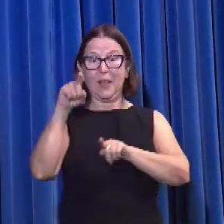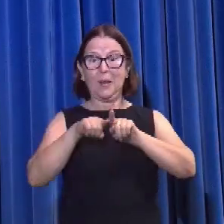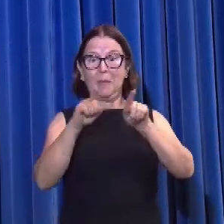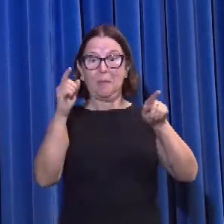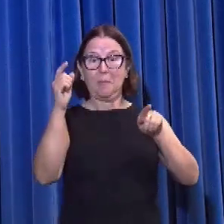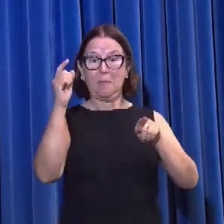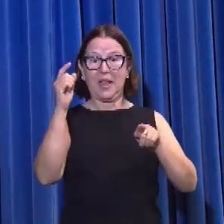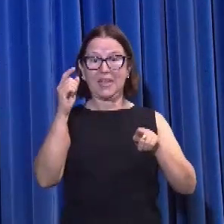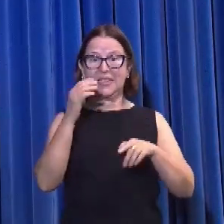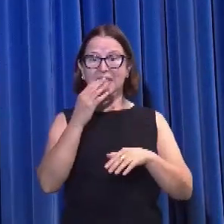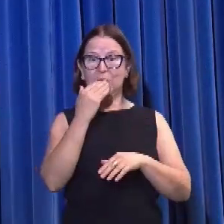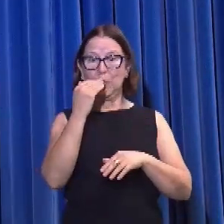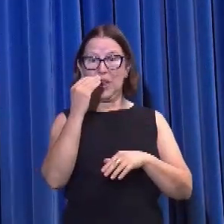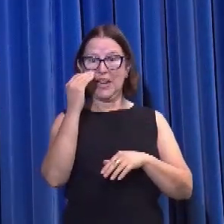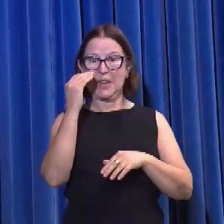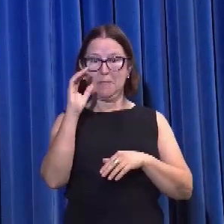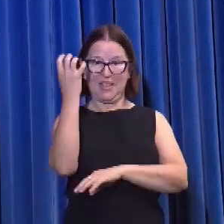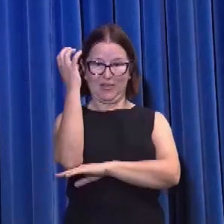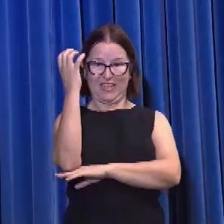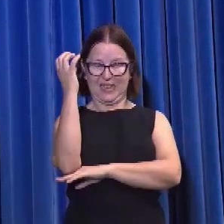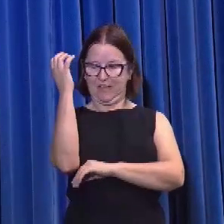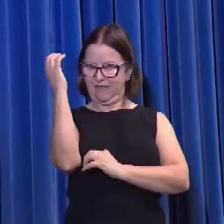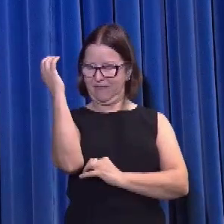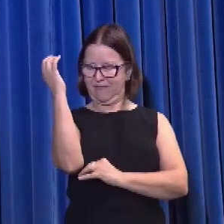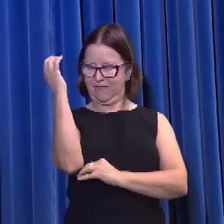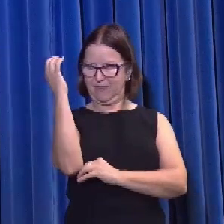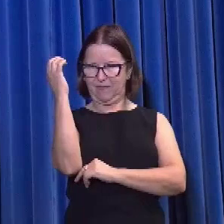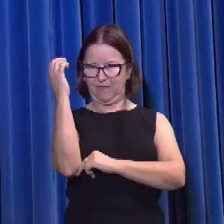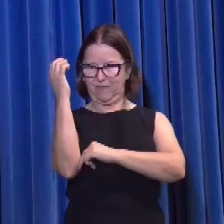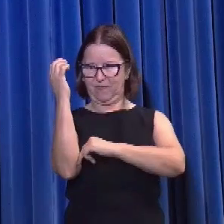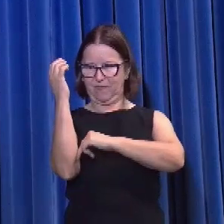Ele estava trazendo seiva.